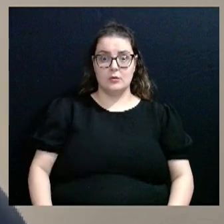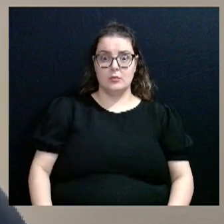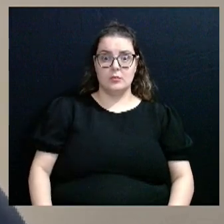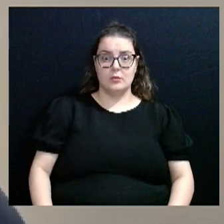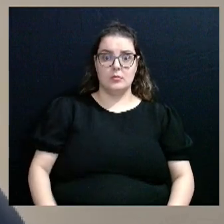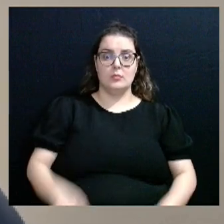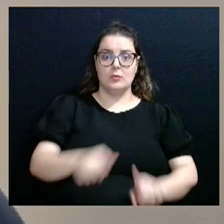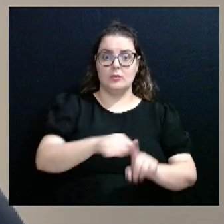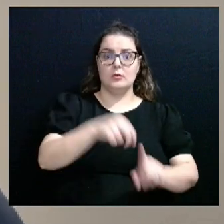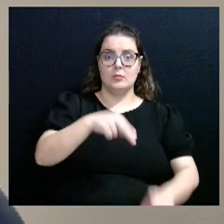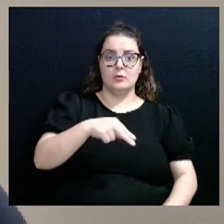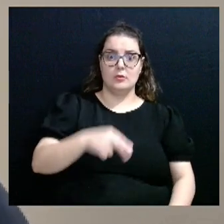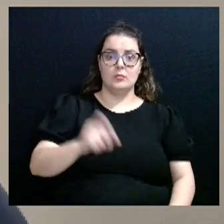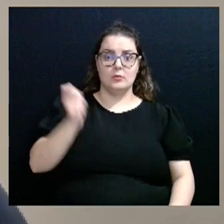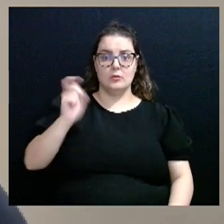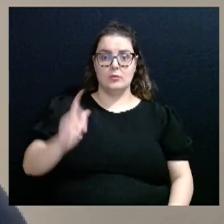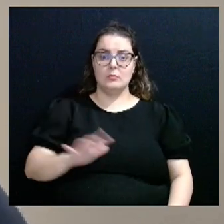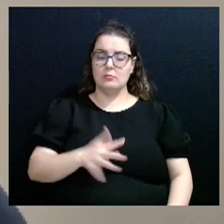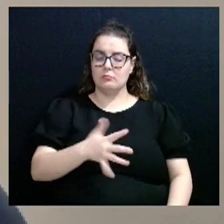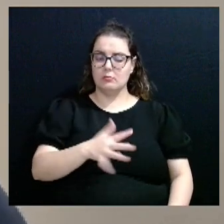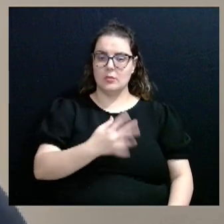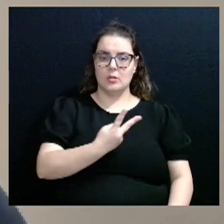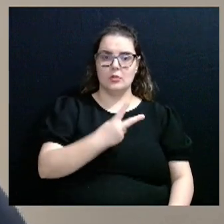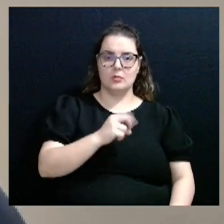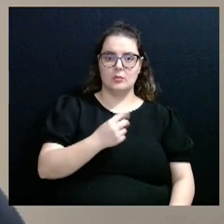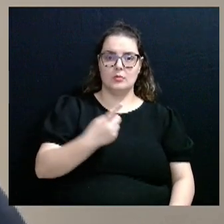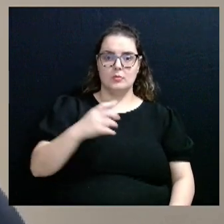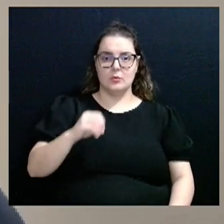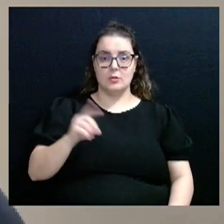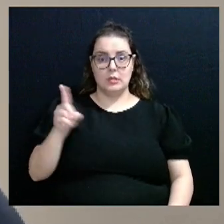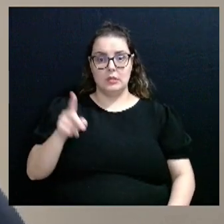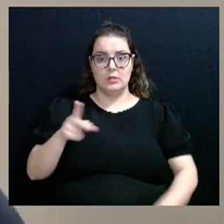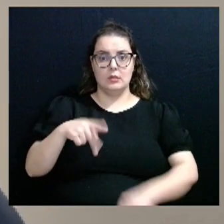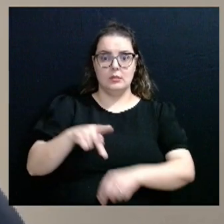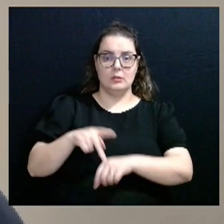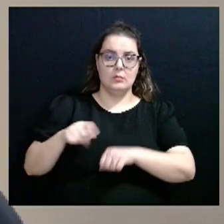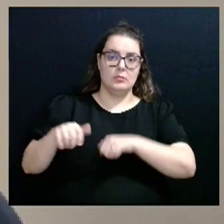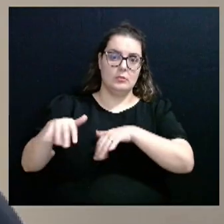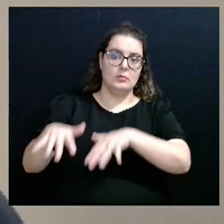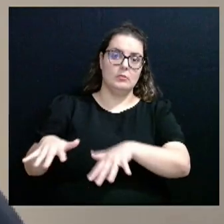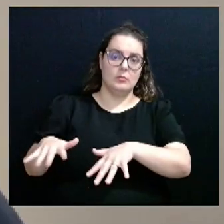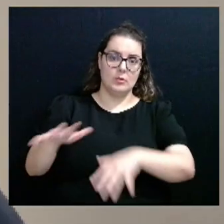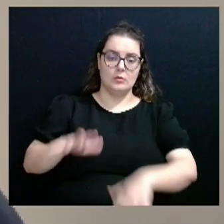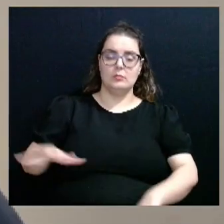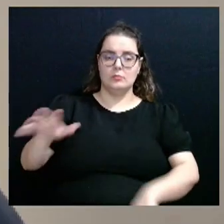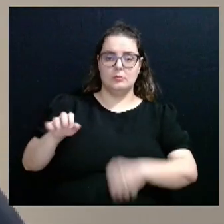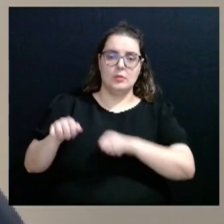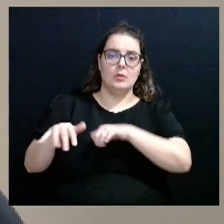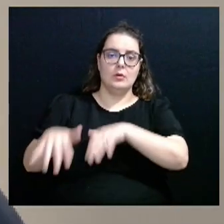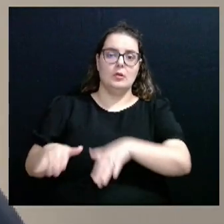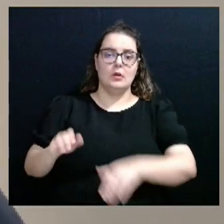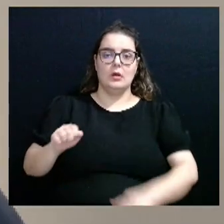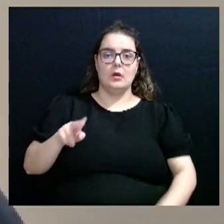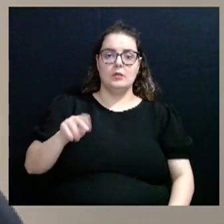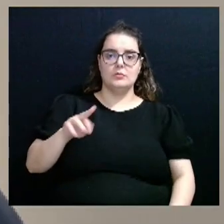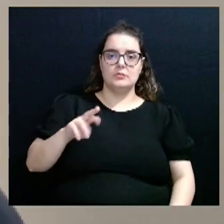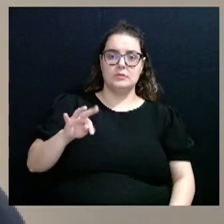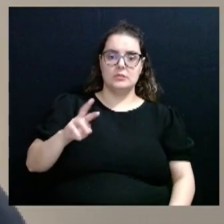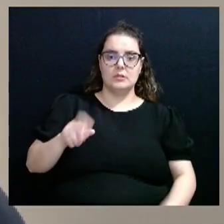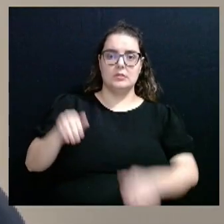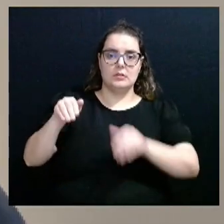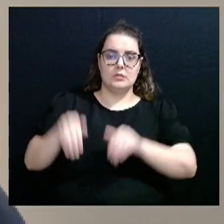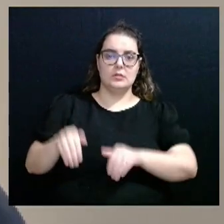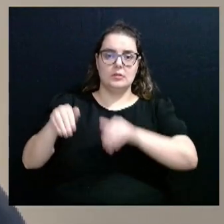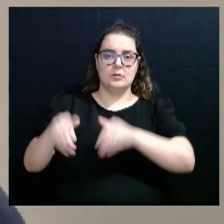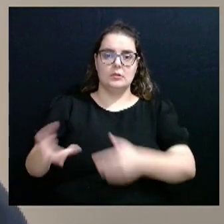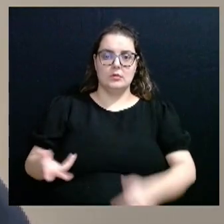de 2010 na Austrália e era o Movember, né, que o pessoal deixava o bigode crescer, falava sobre